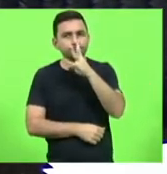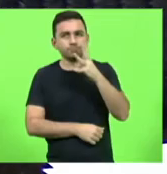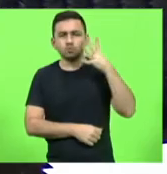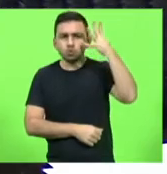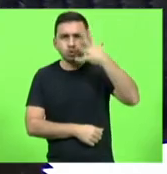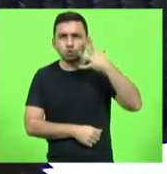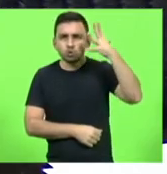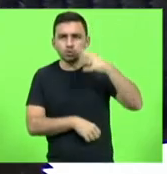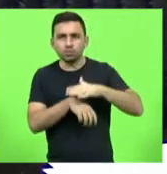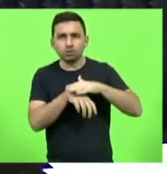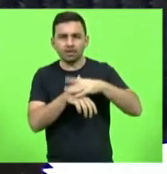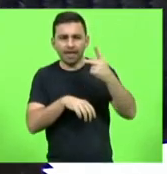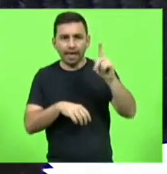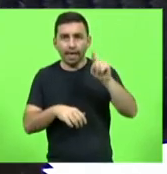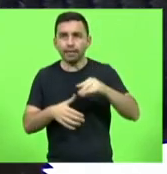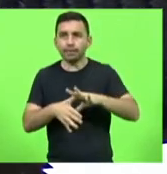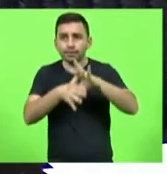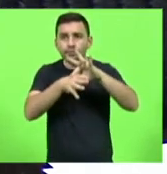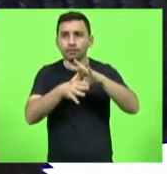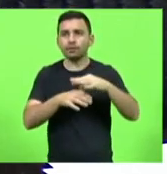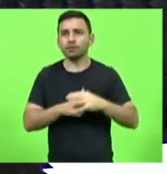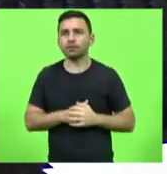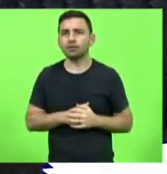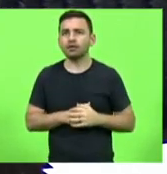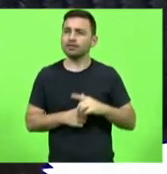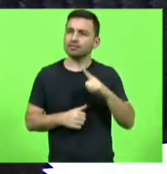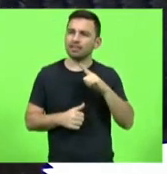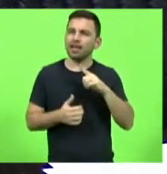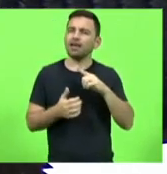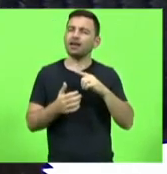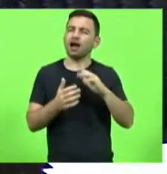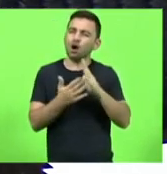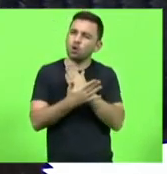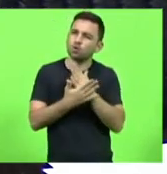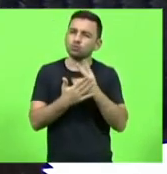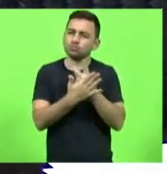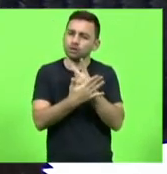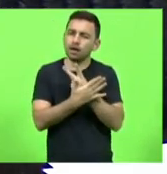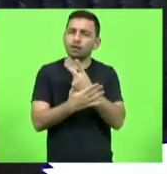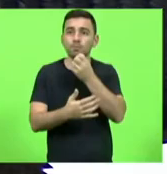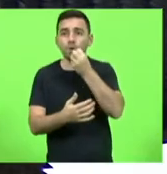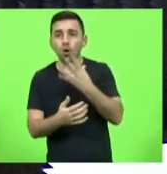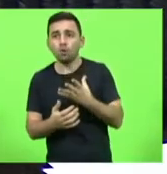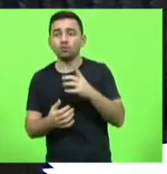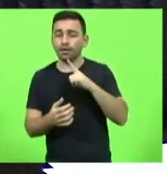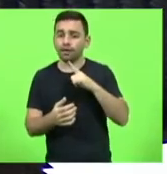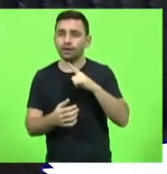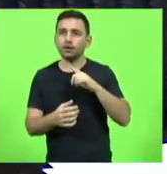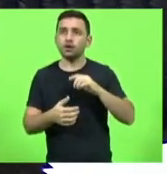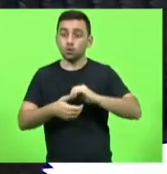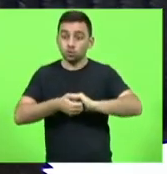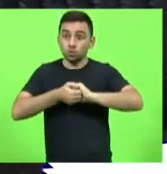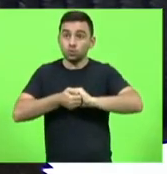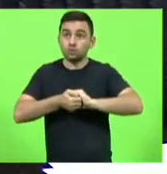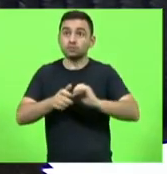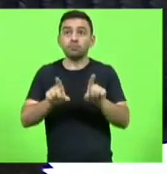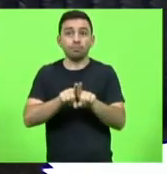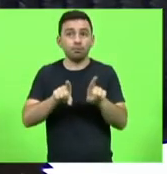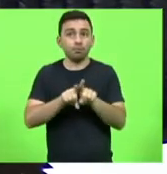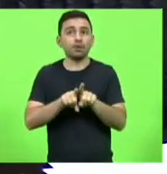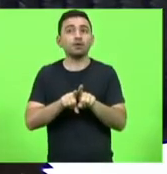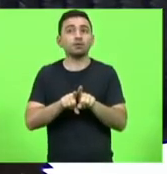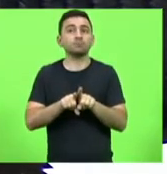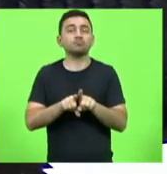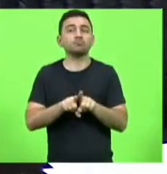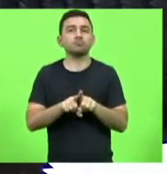homem. Eram líderes, tem os prós e contras, mas sabiam liderar. Né? O Luiz Henrique exerceu isso de uma maneira